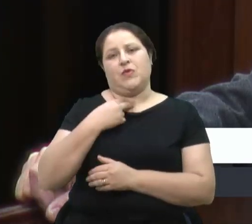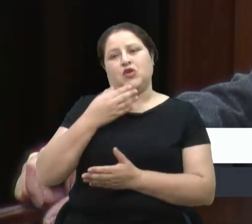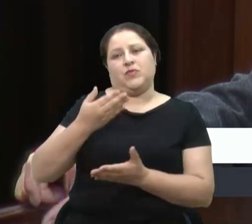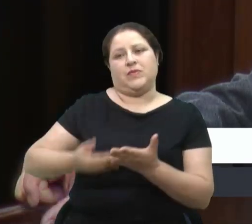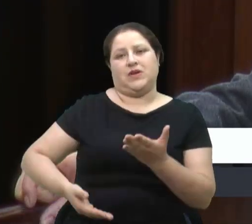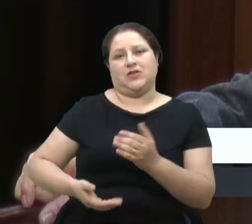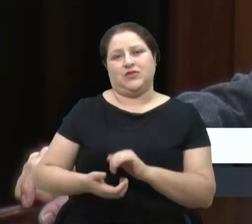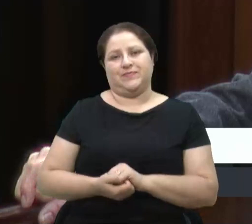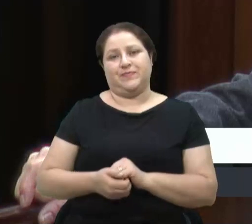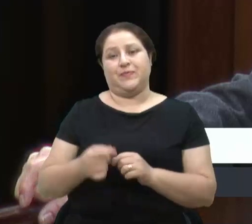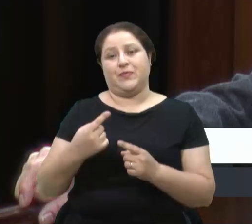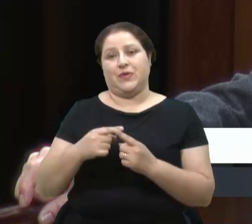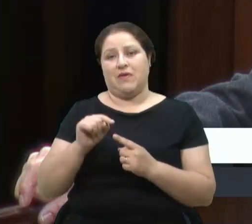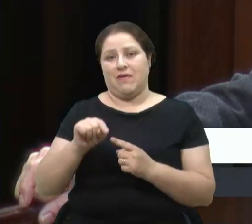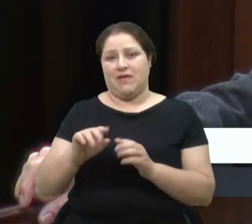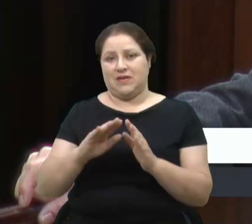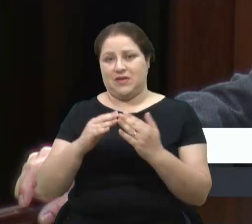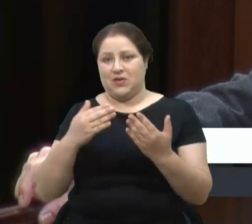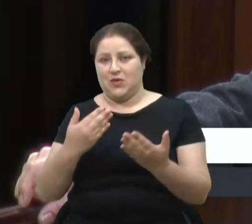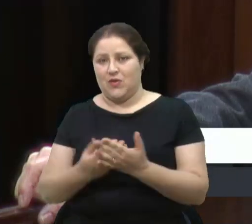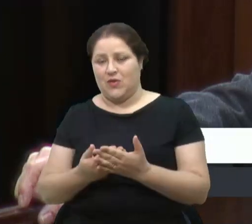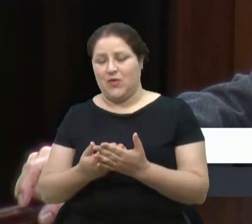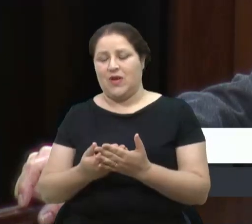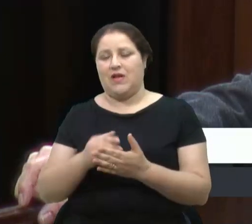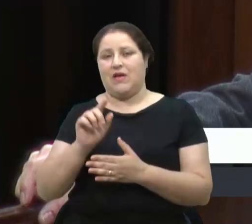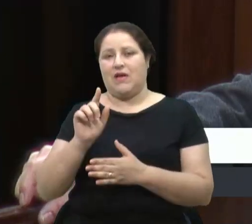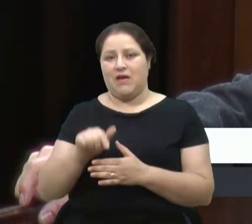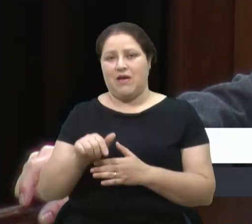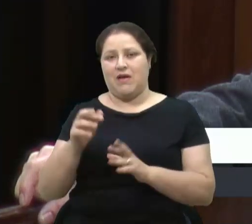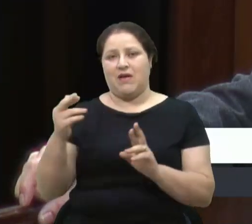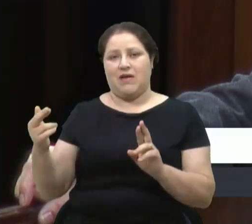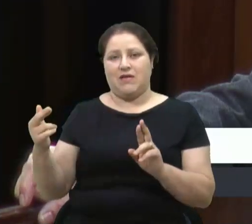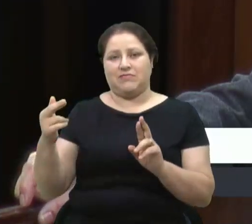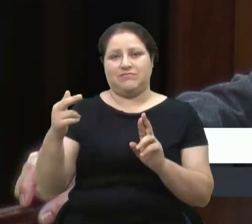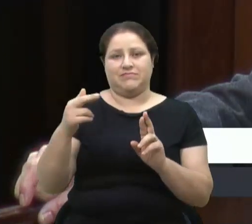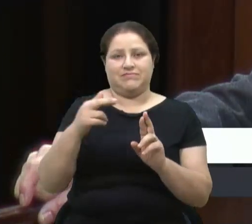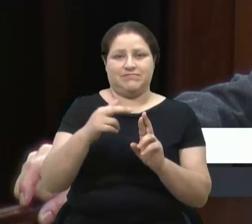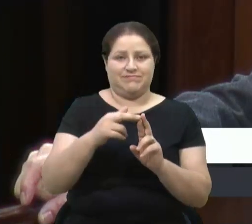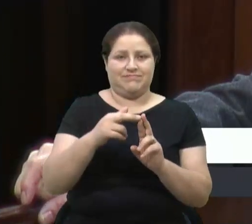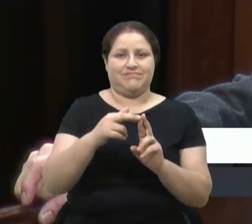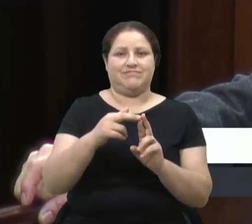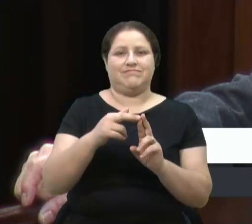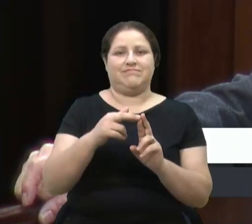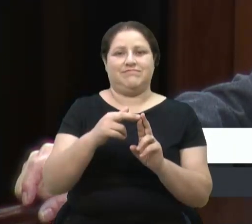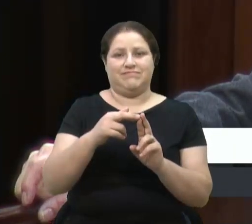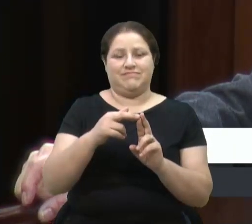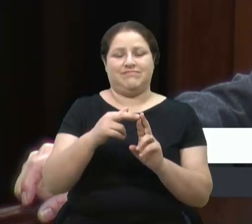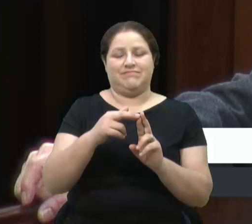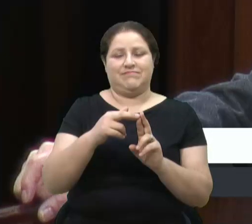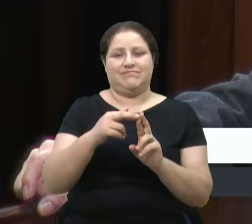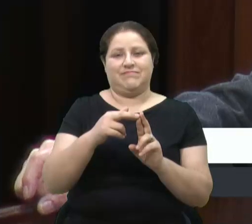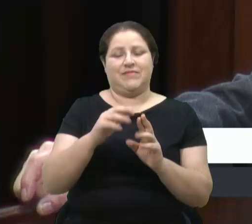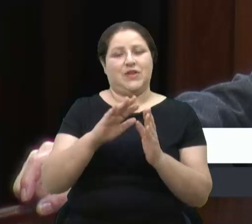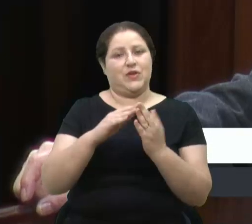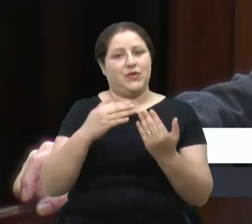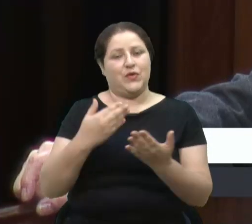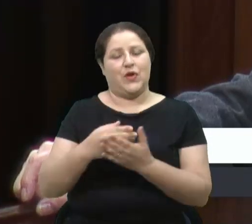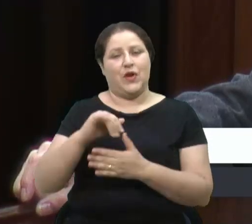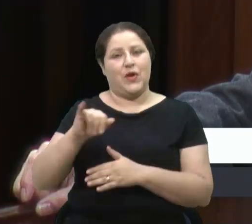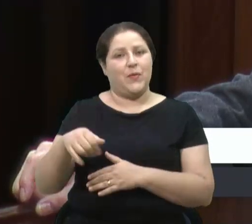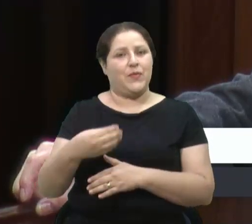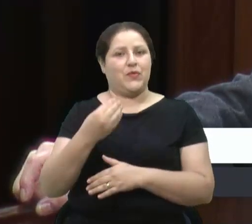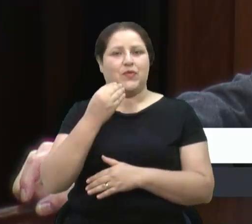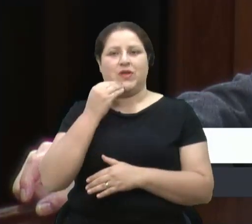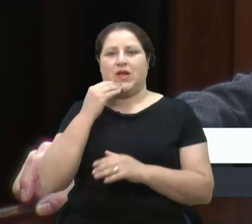esta escola ela é um é uma referência e é uma oportunidade